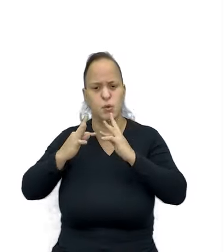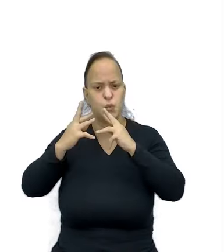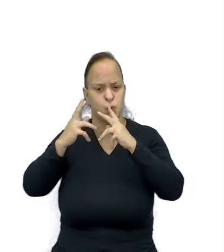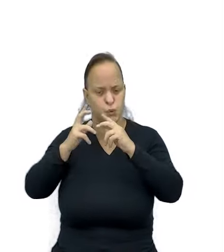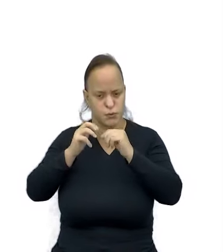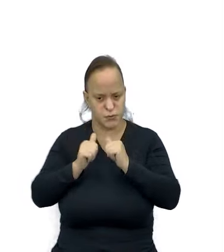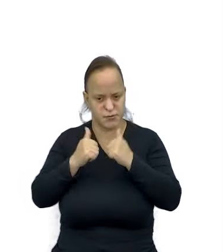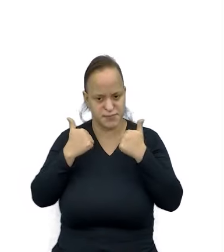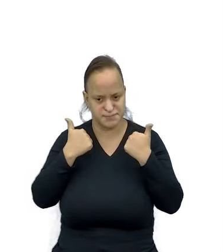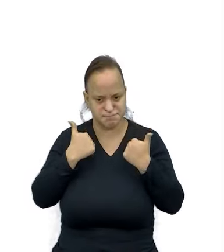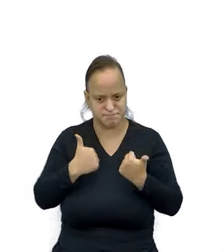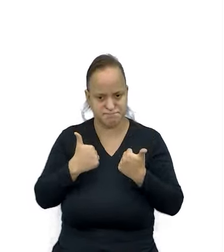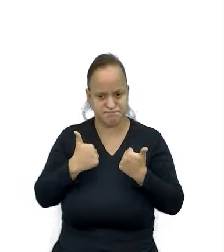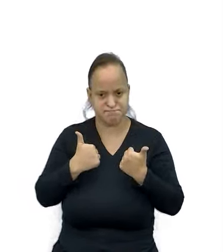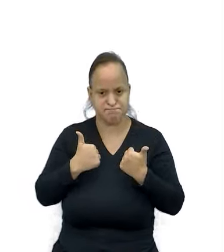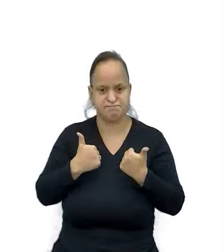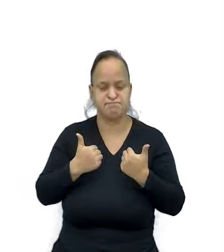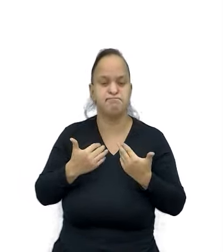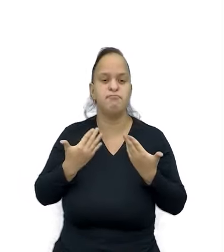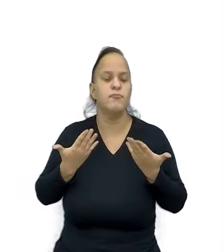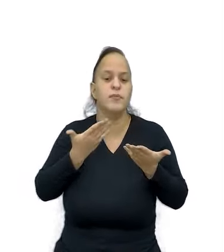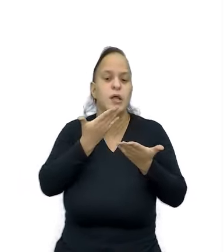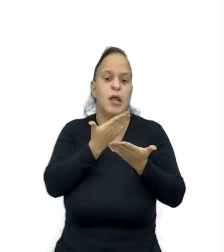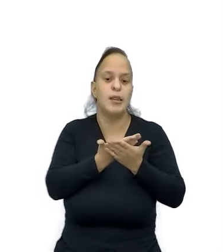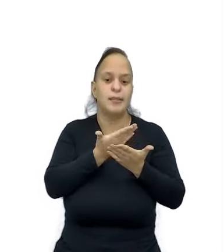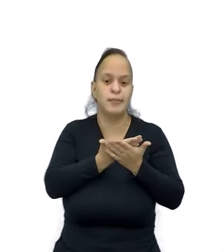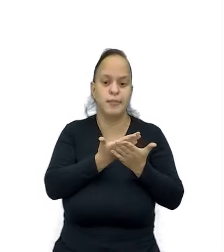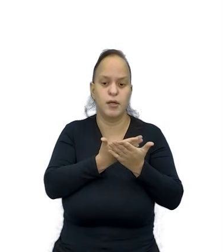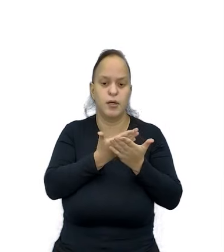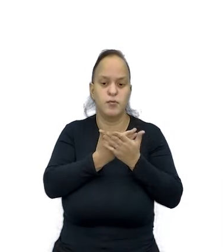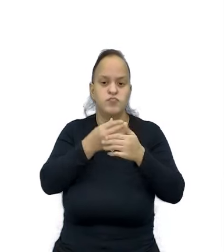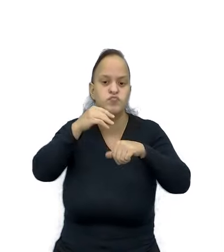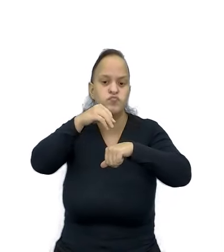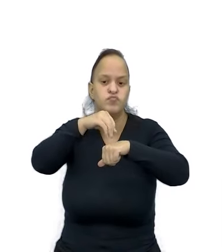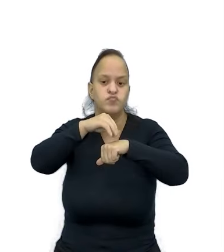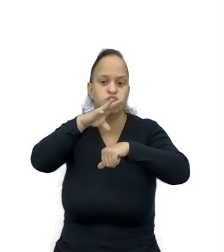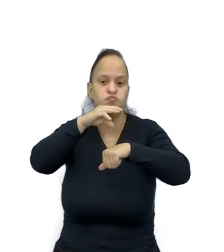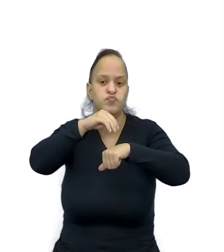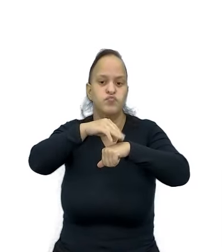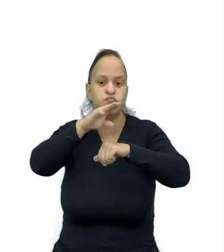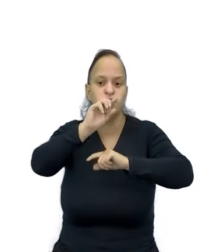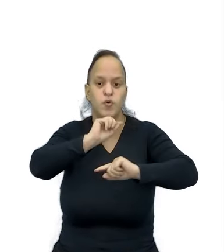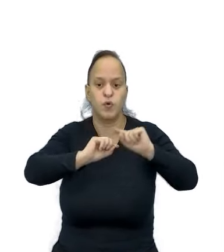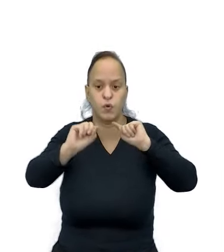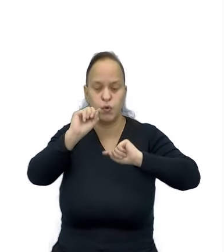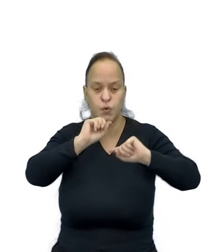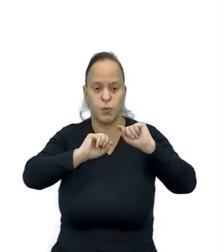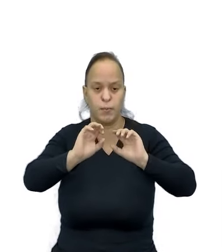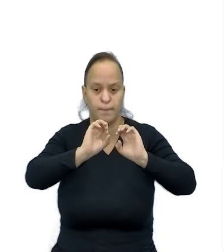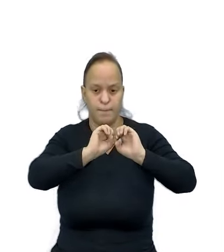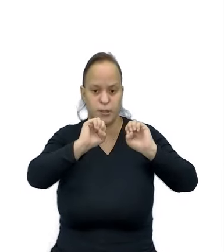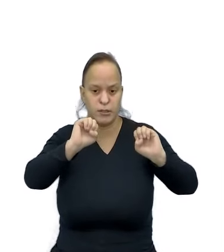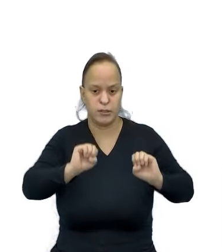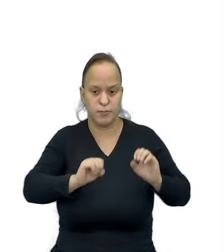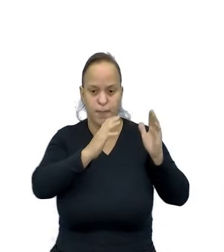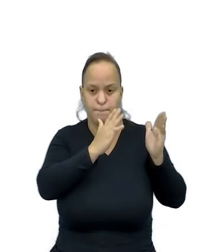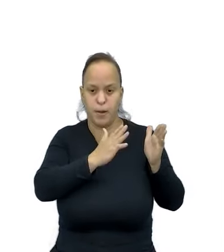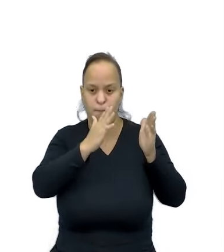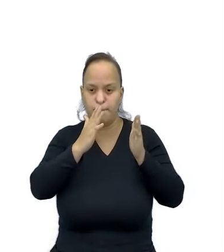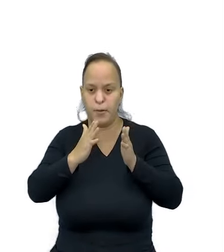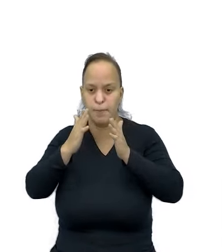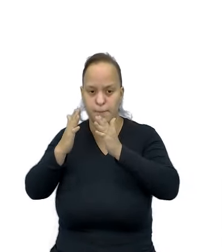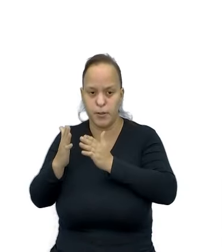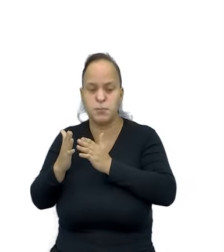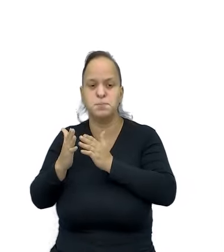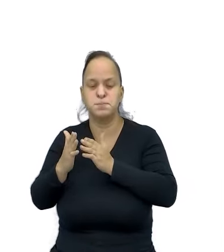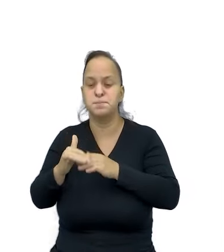tá? Então, aqui nessa aula, a gente poderia, como sugestão, né, trazer, então, essa sistematização. Aí a gente tem